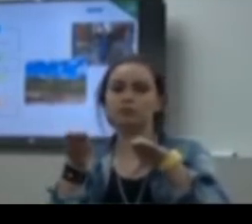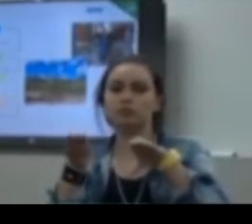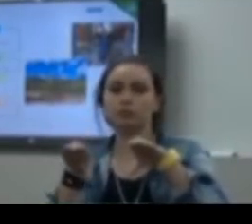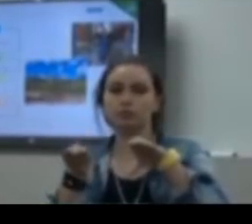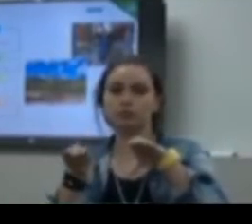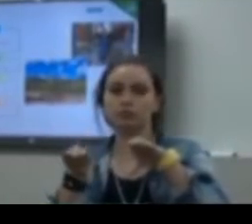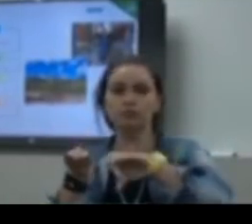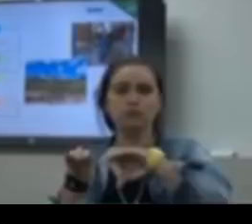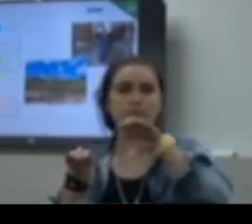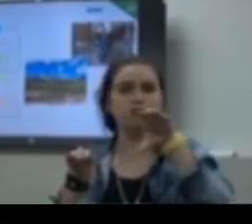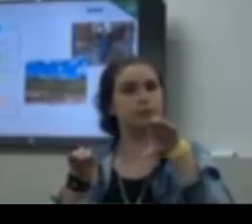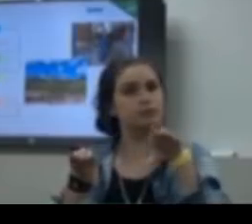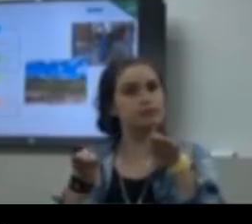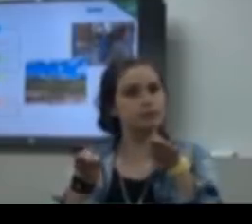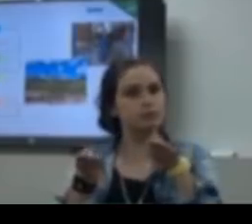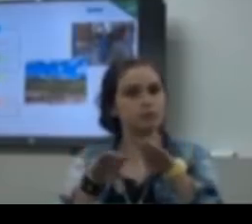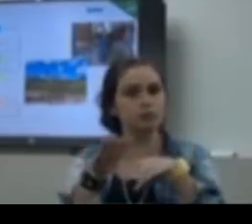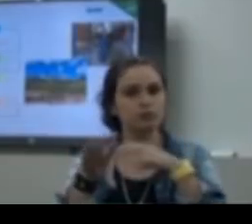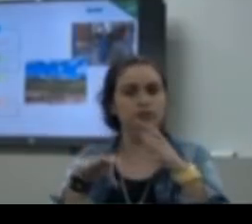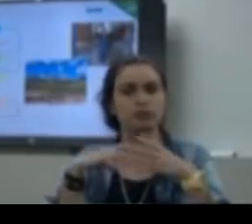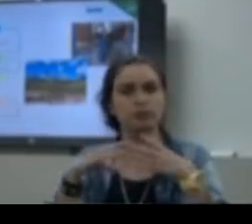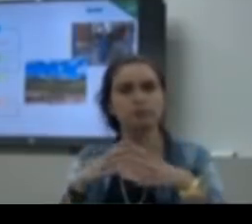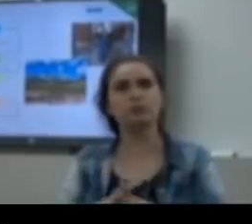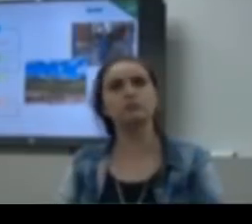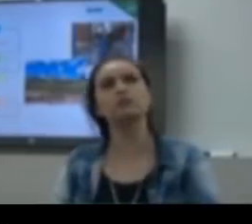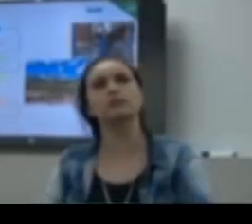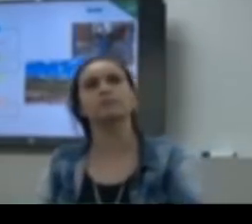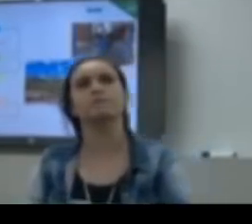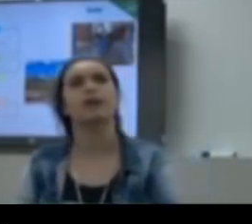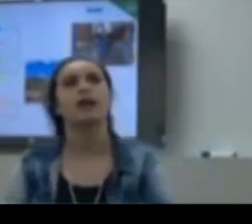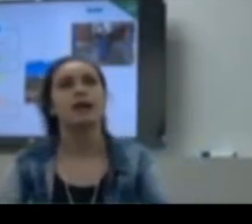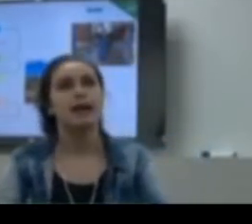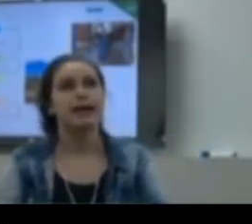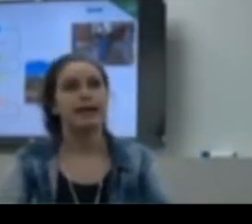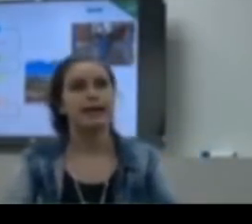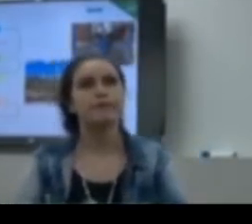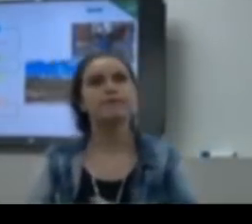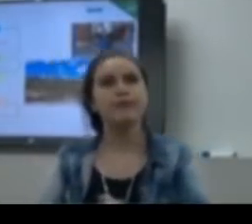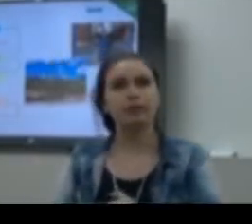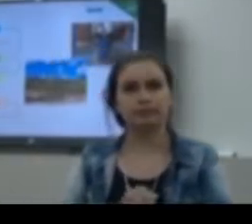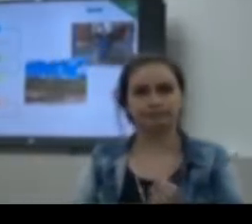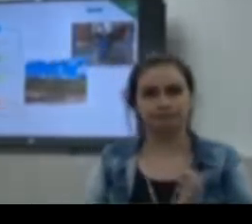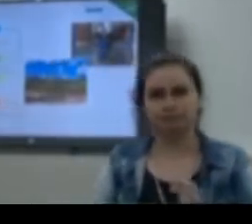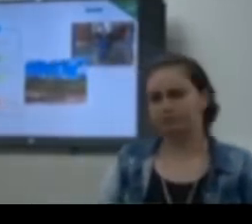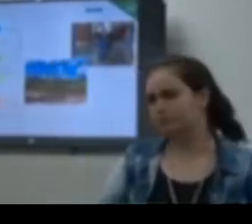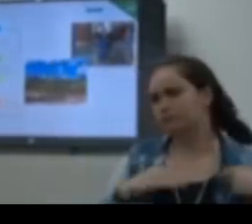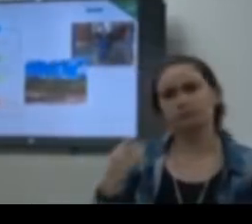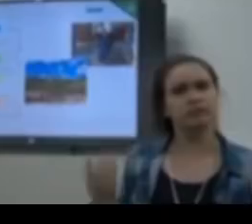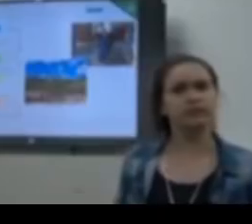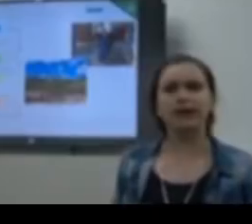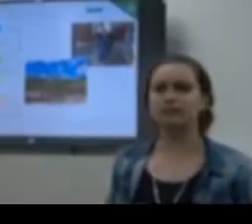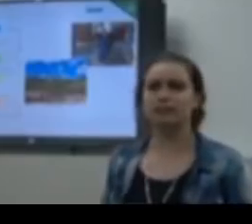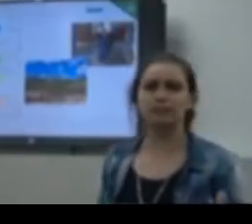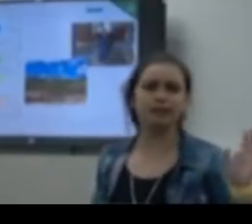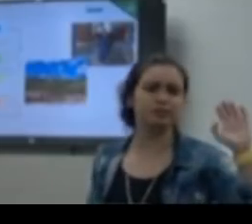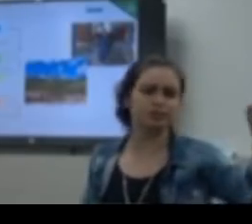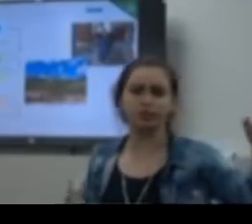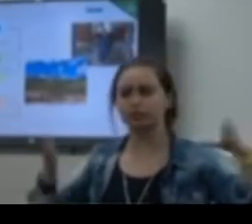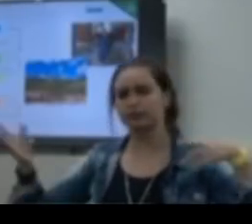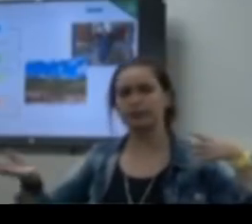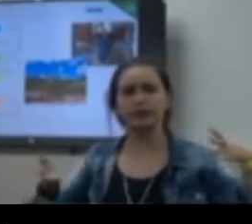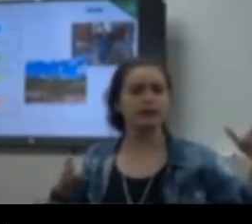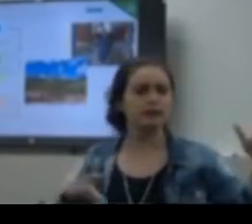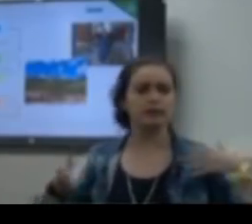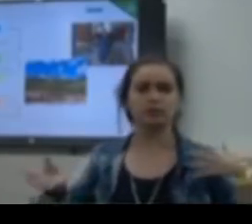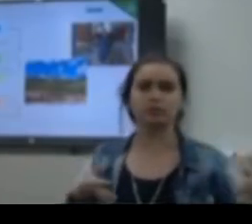Um pouco menos úmido do que um pouco menos seco do que o outro. Então, ele é uma mistura dos 2. Fauna. Vários animais que